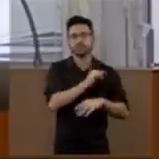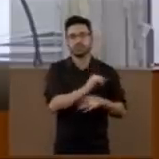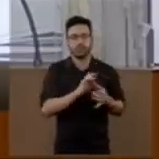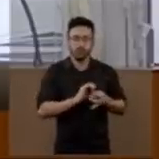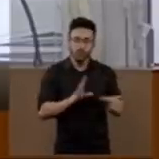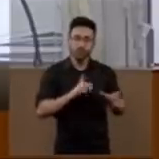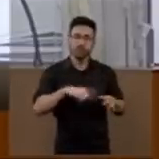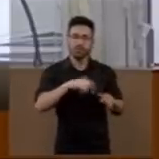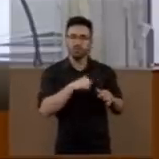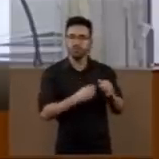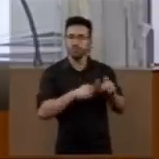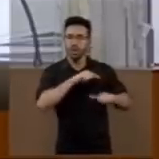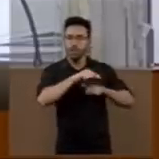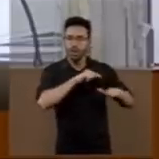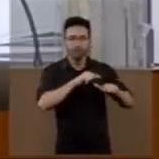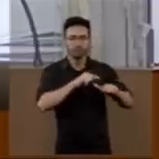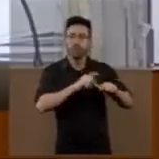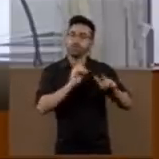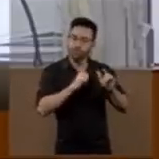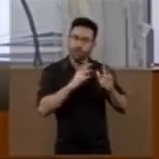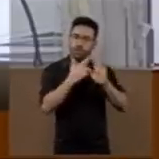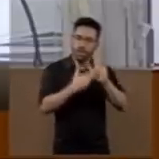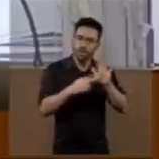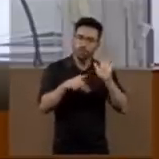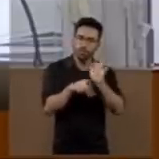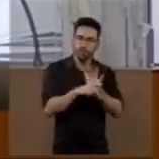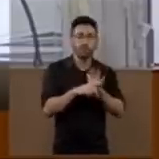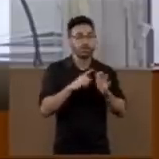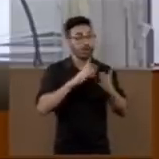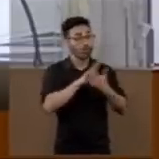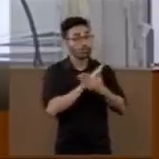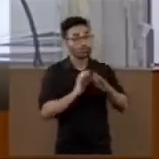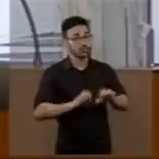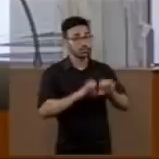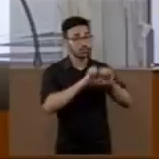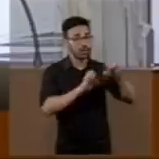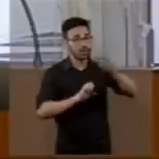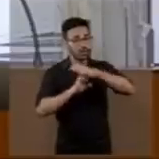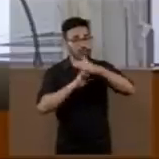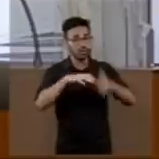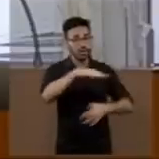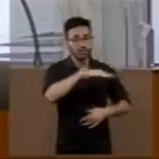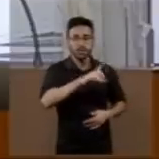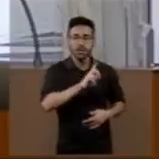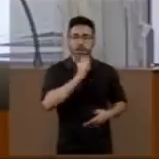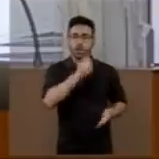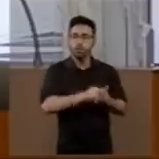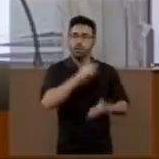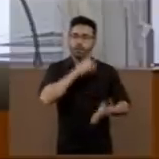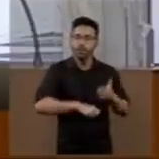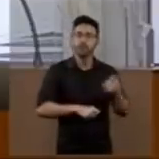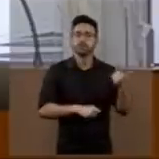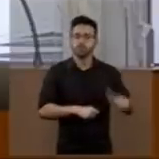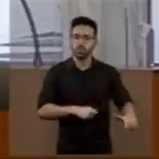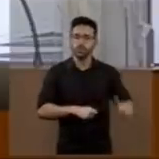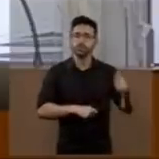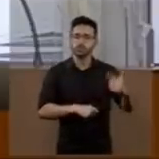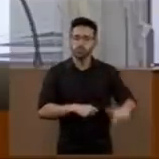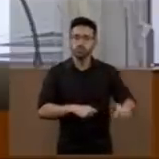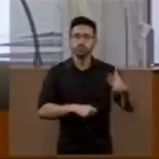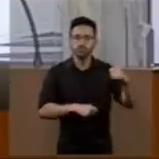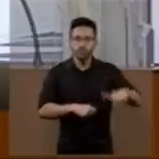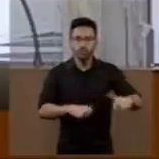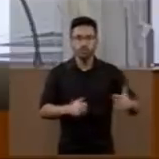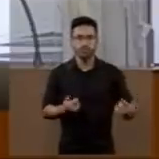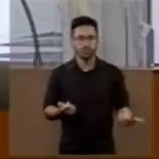atividade econômica objetivam combater estruturas empresariais que têm, na inadimplência tributária sistemática e consciente,